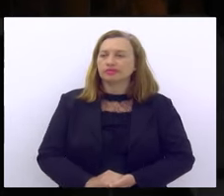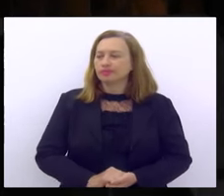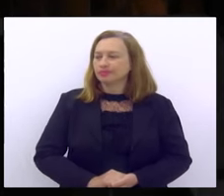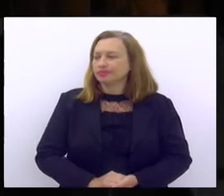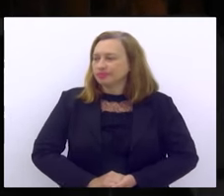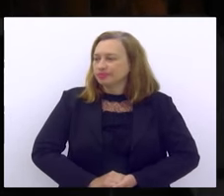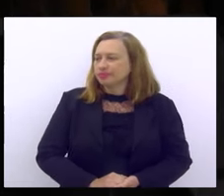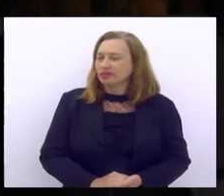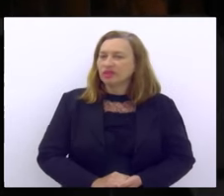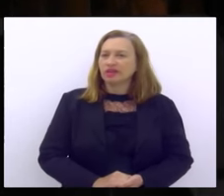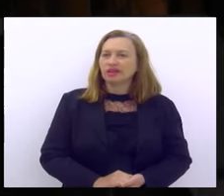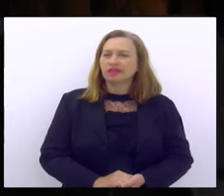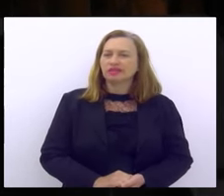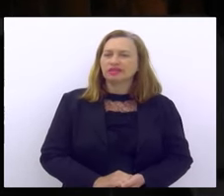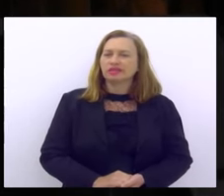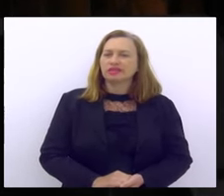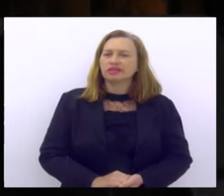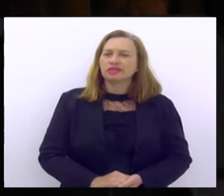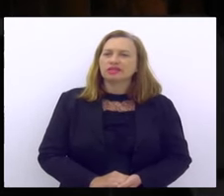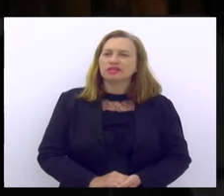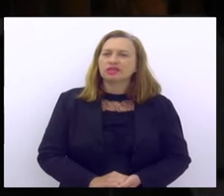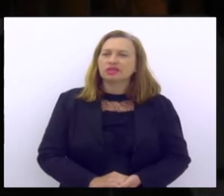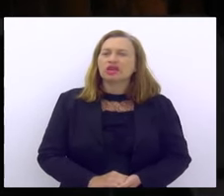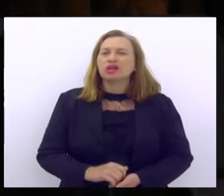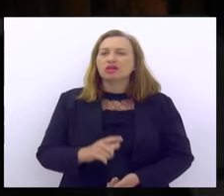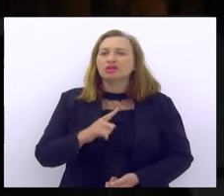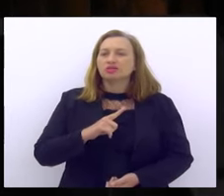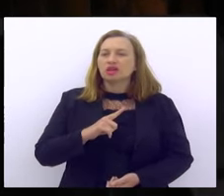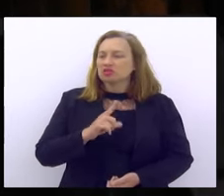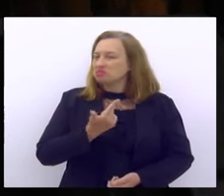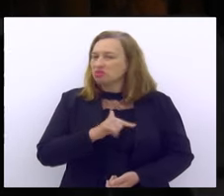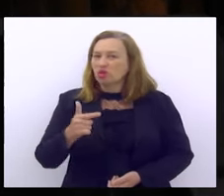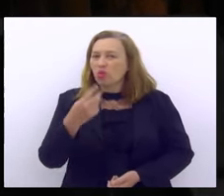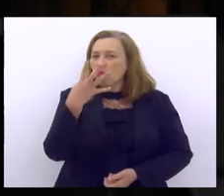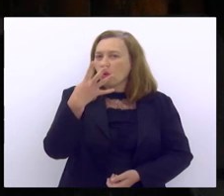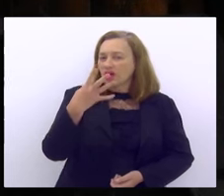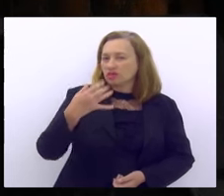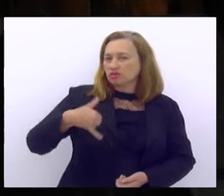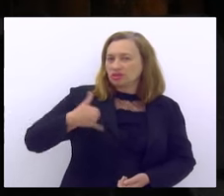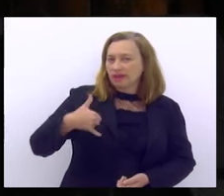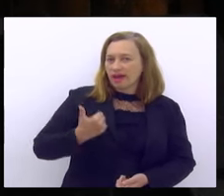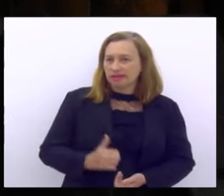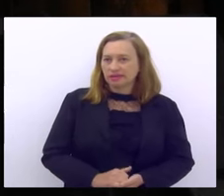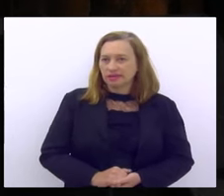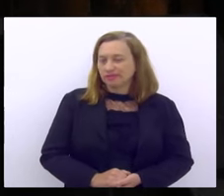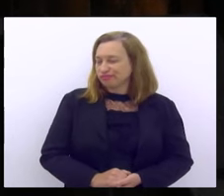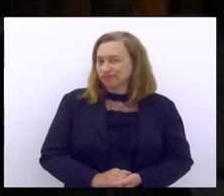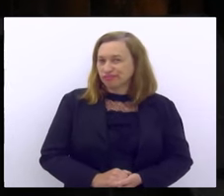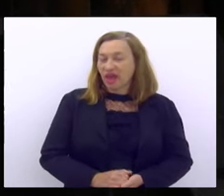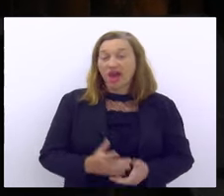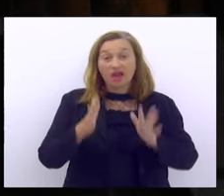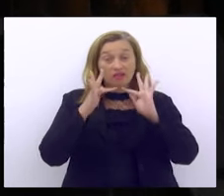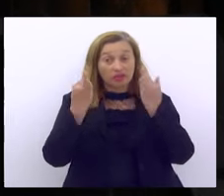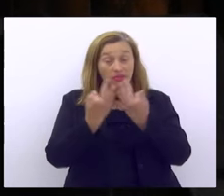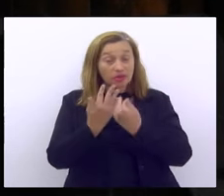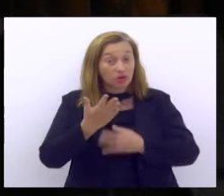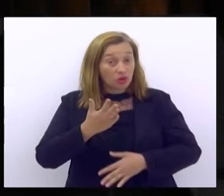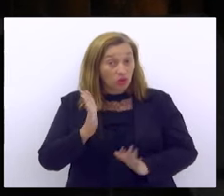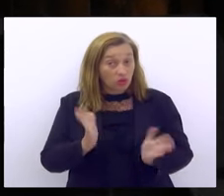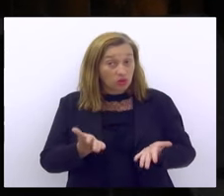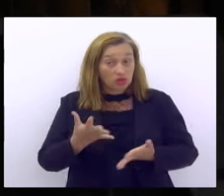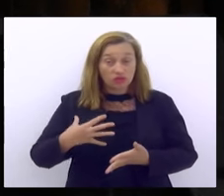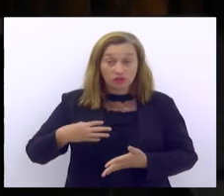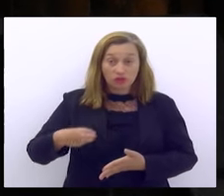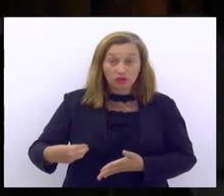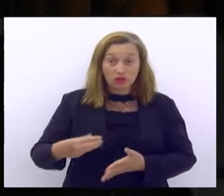bem, eu tenho 44 anos de idade. A minha família hoje são os meus filhos, a minha